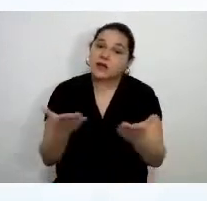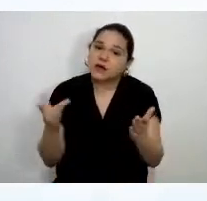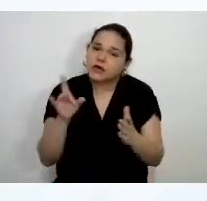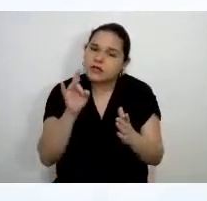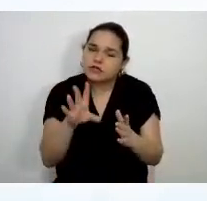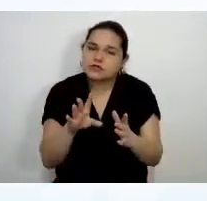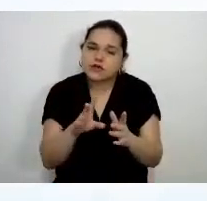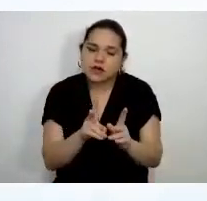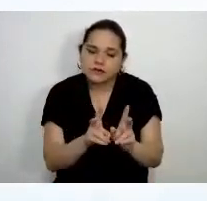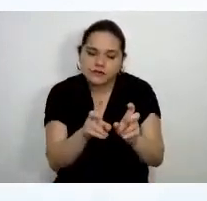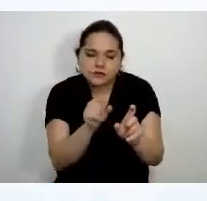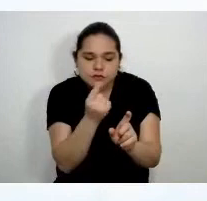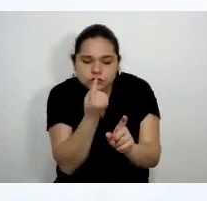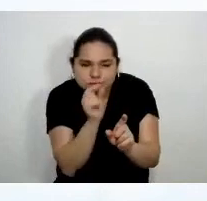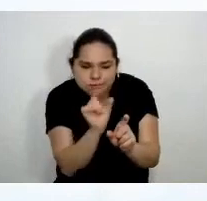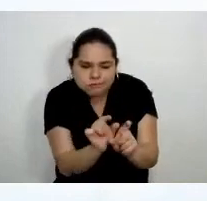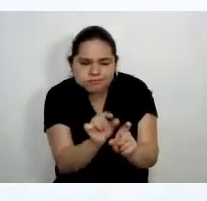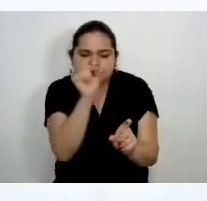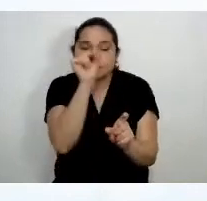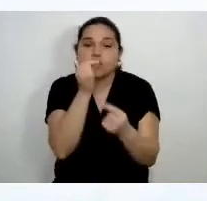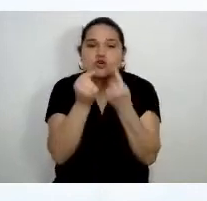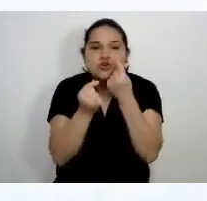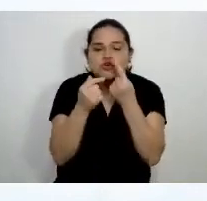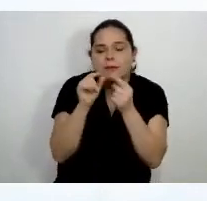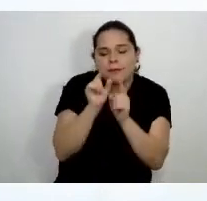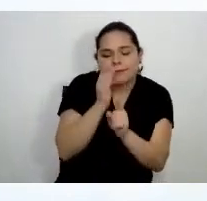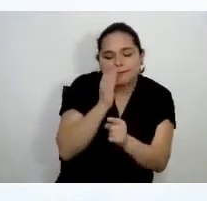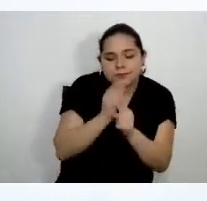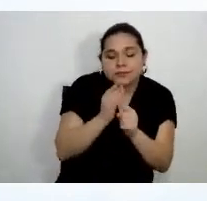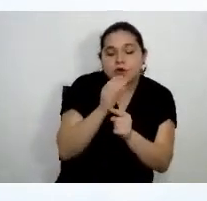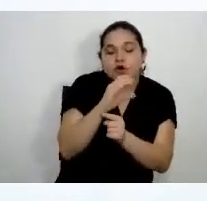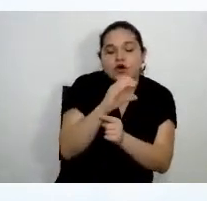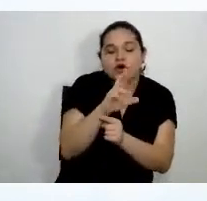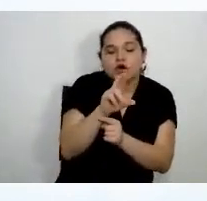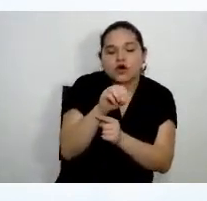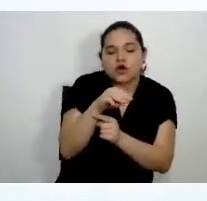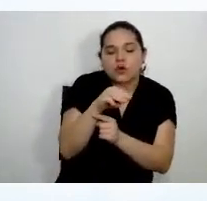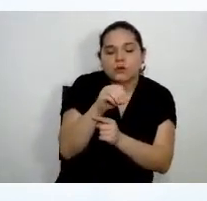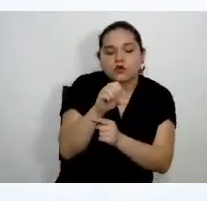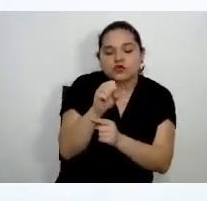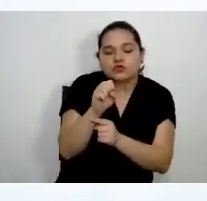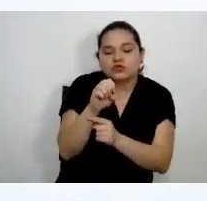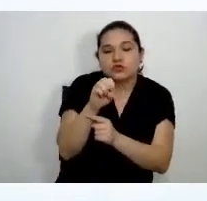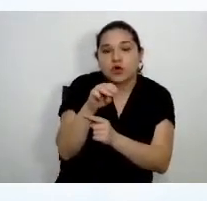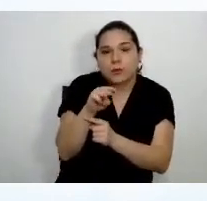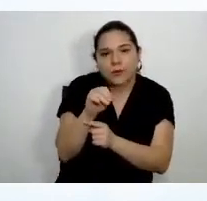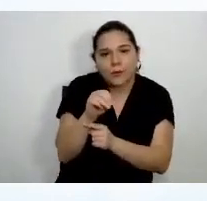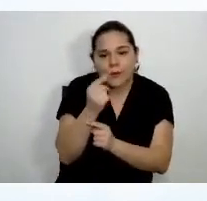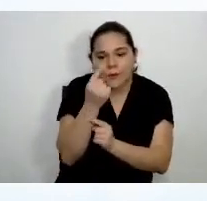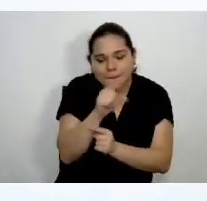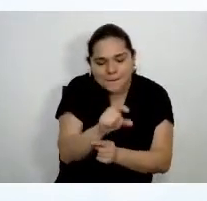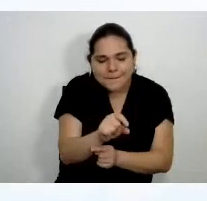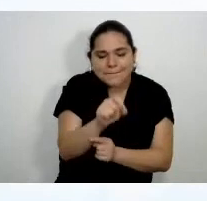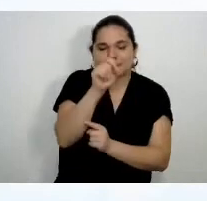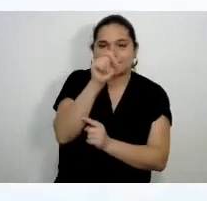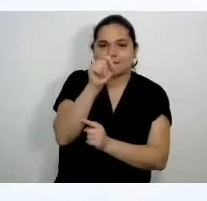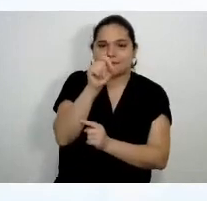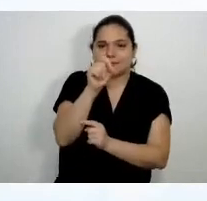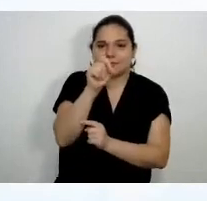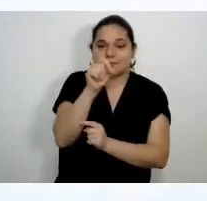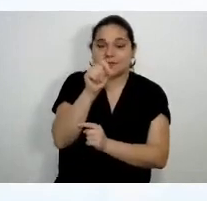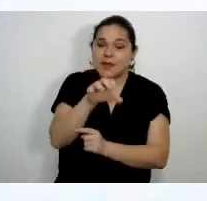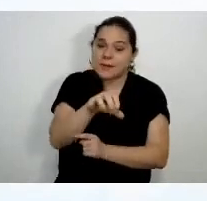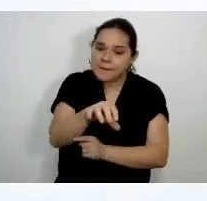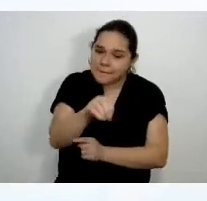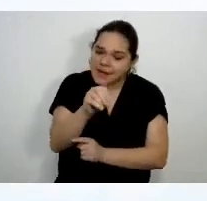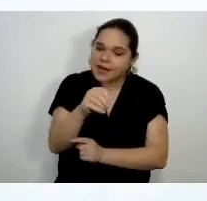de RNA, que o vírus ele é um meio cromossomo, né? Ele é o RNA, ele é o mensageiro do genoma,